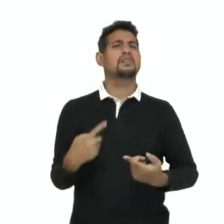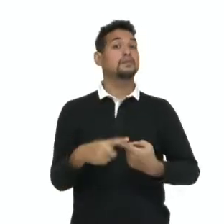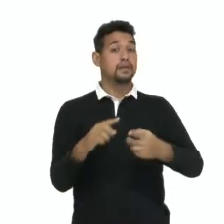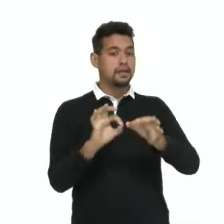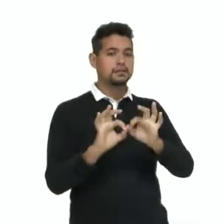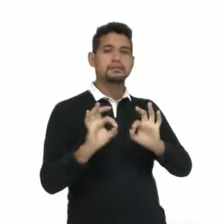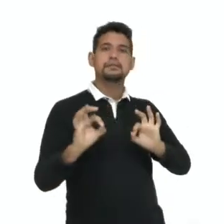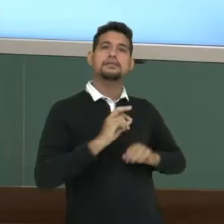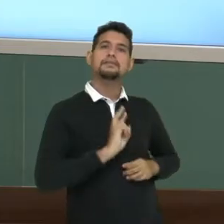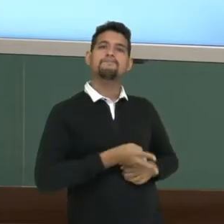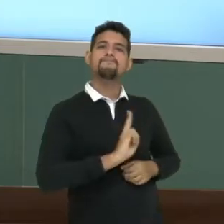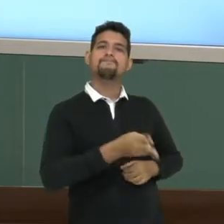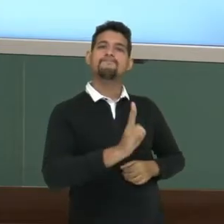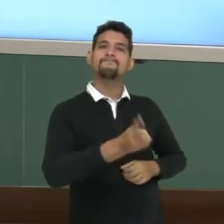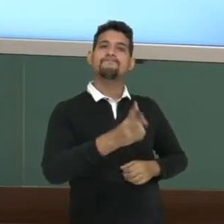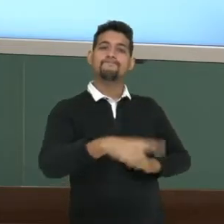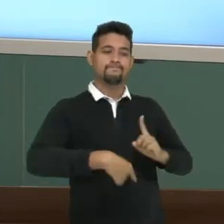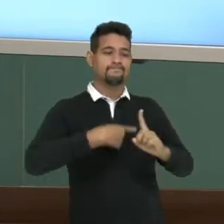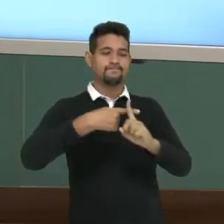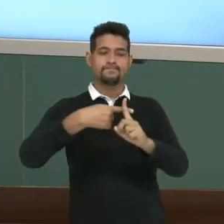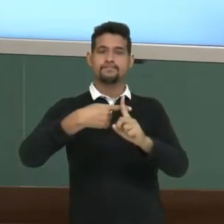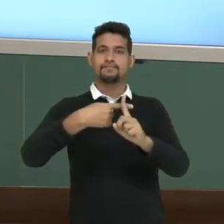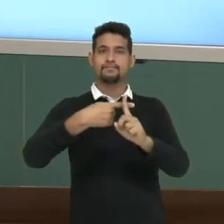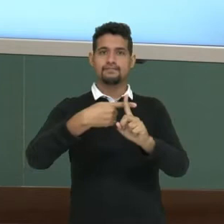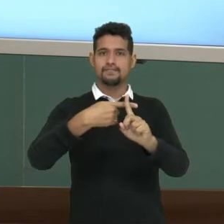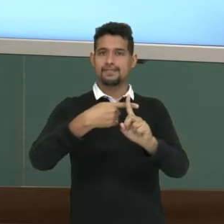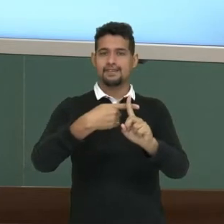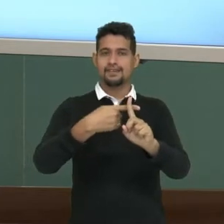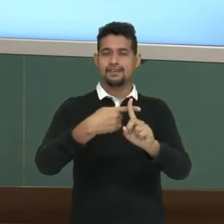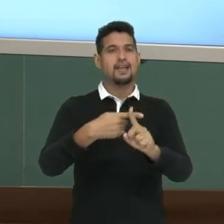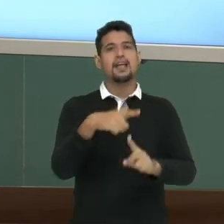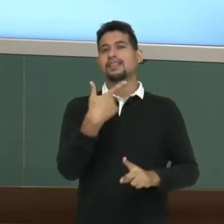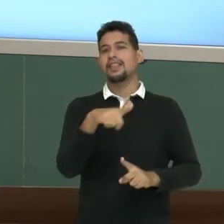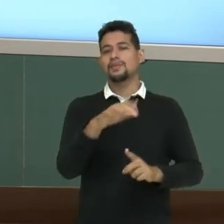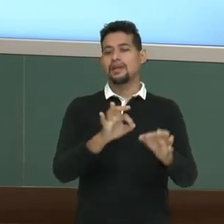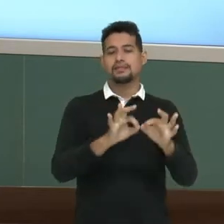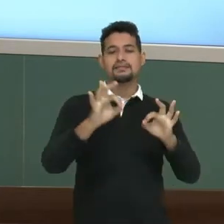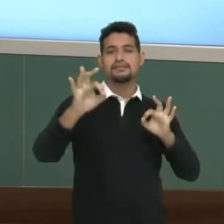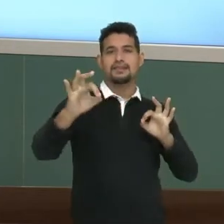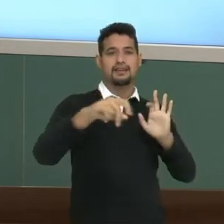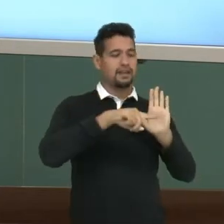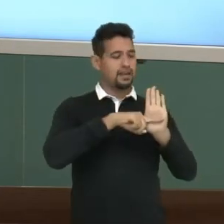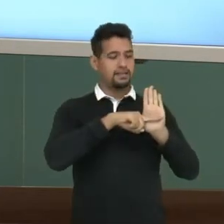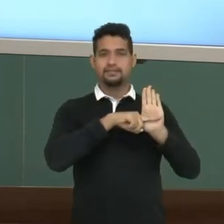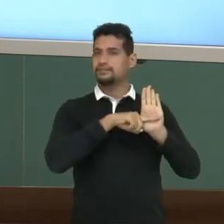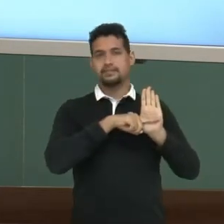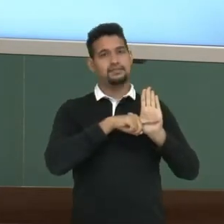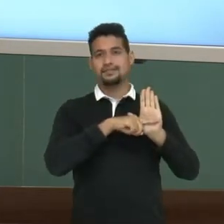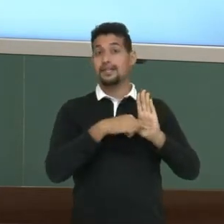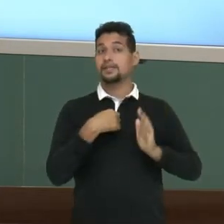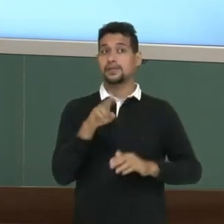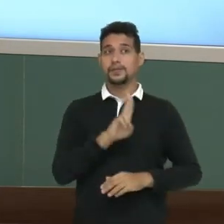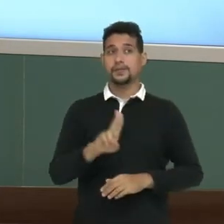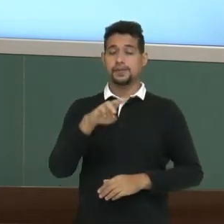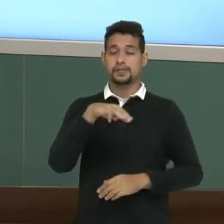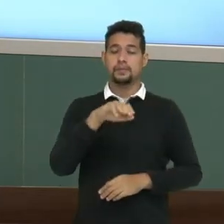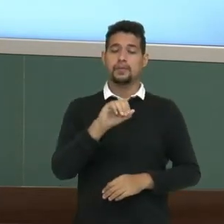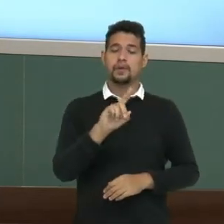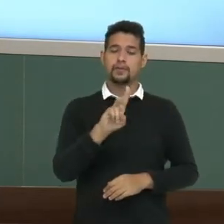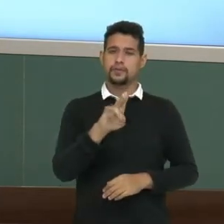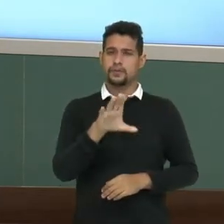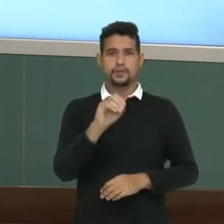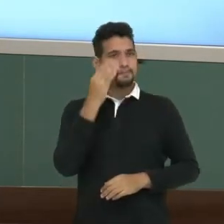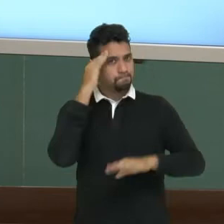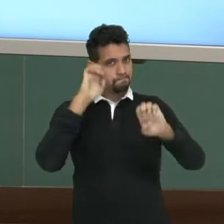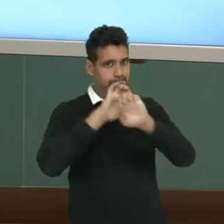distância é sempre positiva, não existe distância negativa, por isso a gente utiliza o módulo. Tranquilo? Já